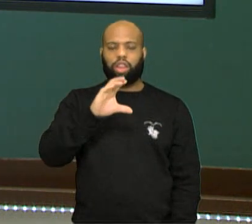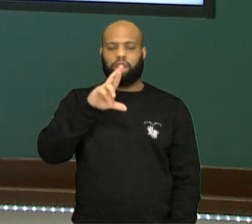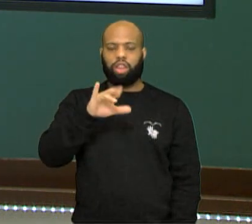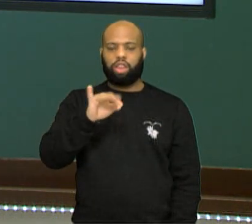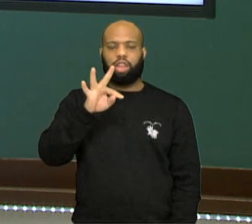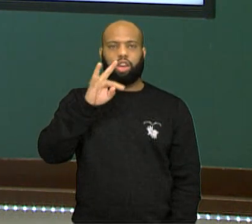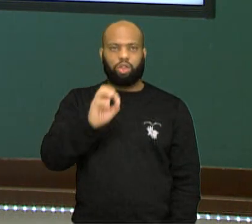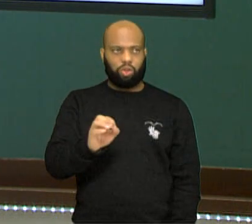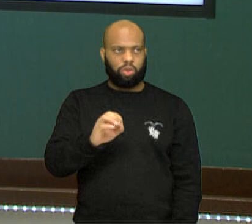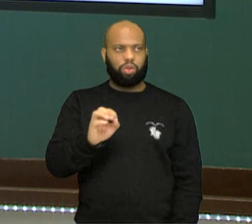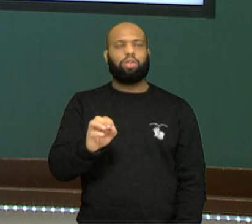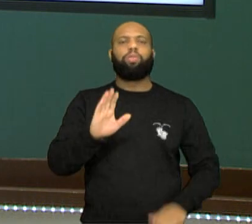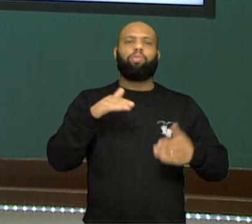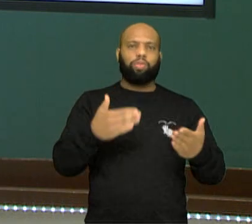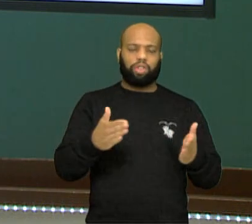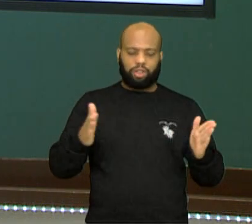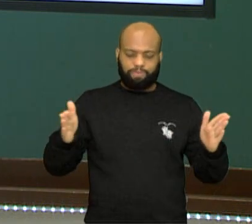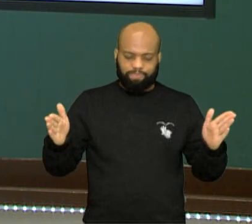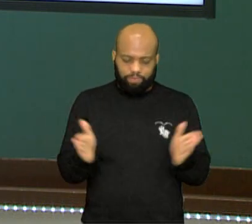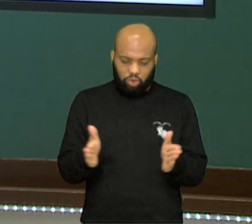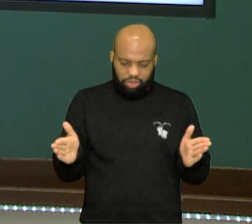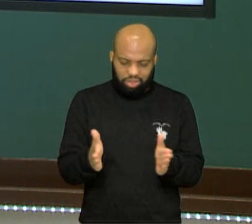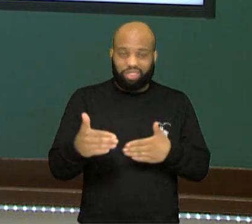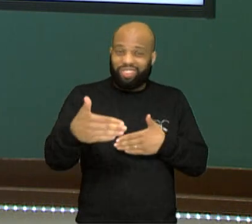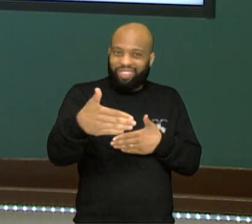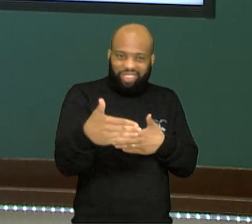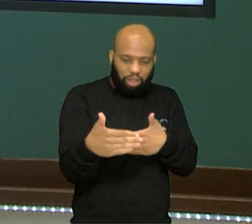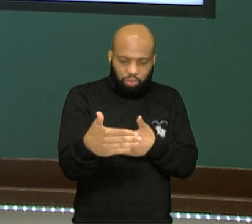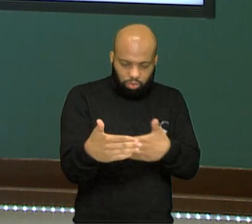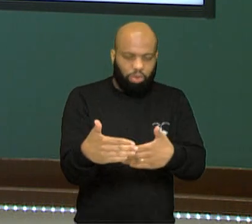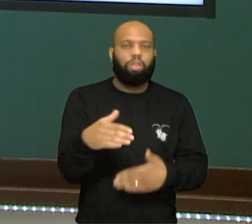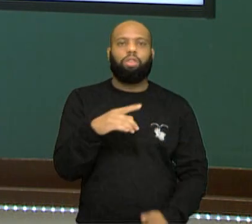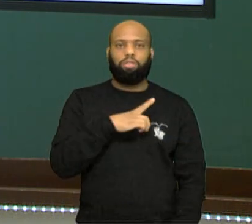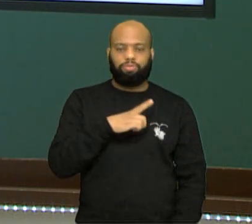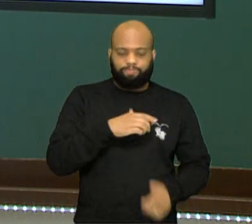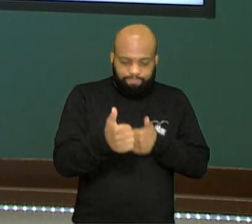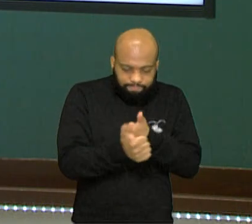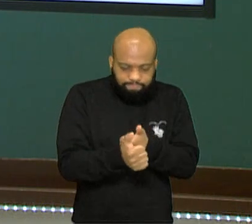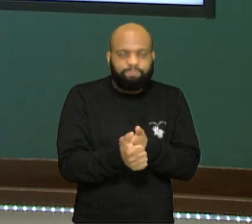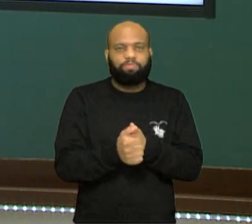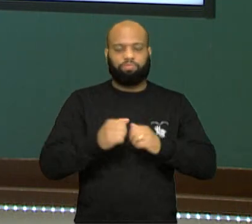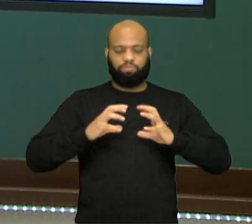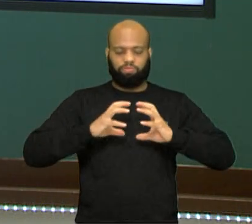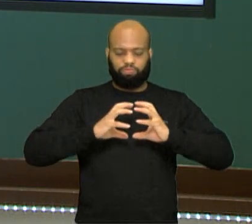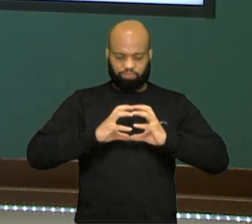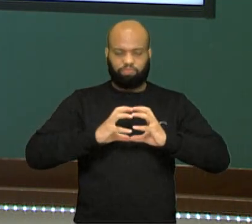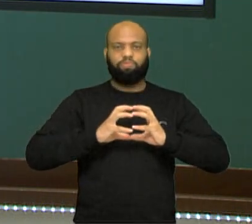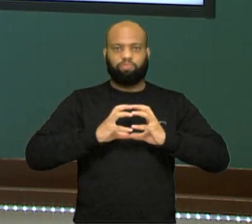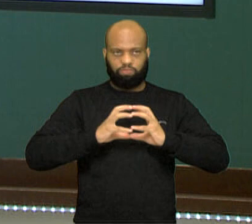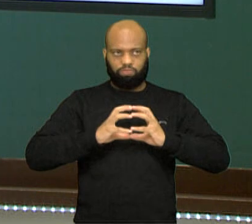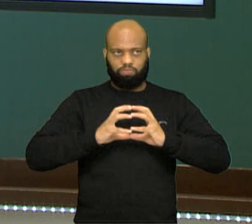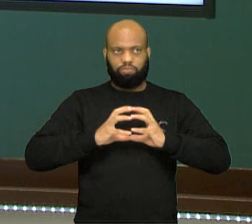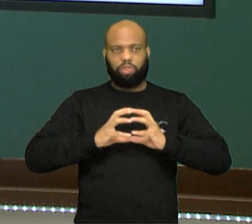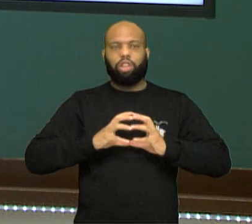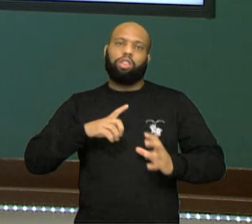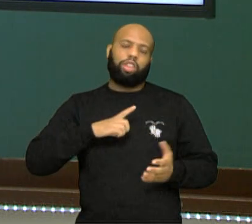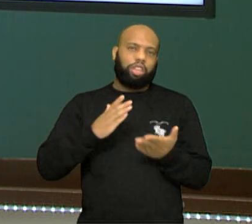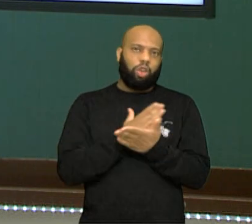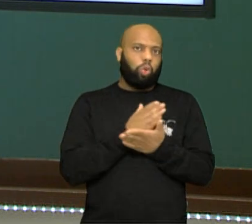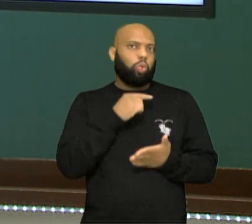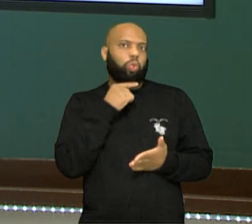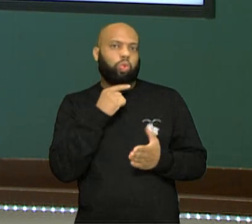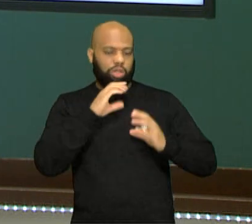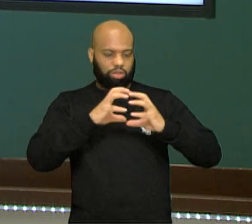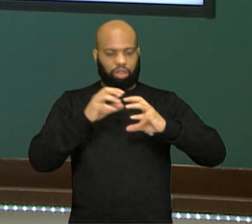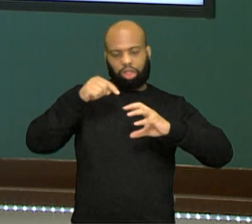as extremidades da esfera vai estar encostando, claro que não em todos os pontos, em alguns pontos